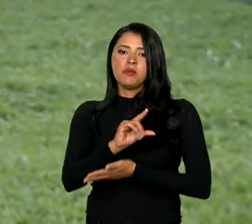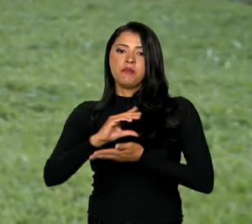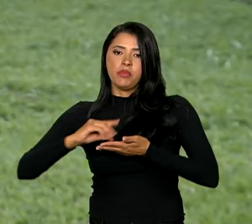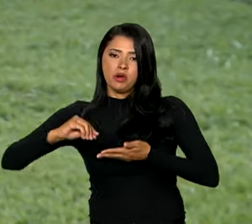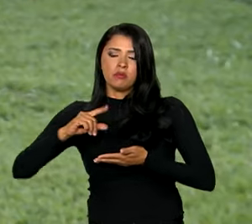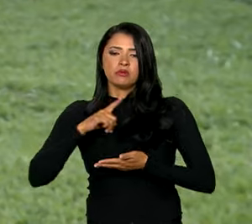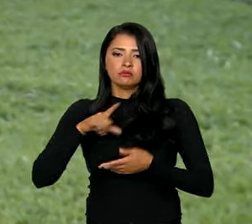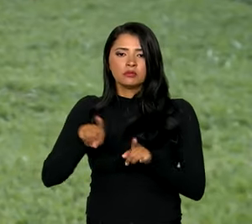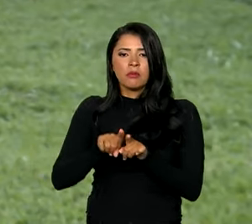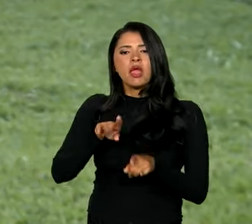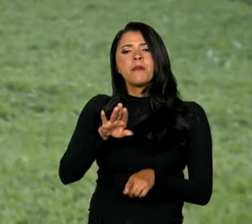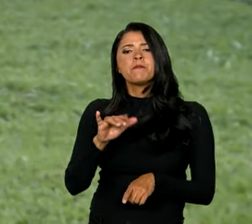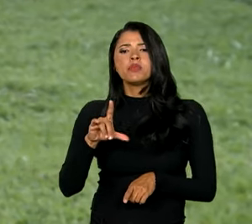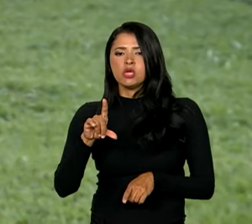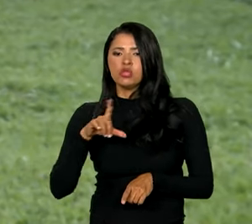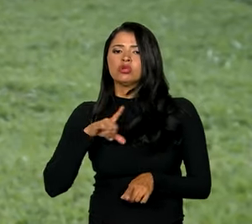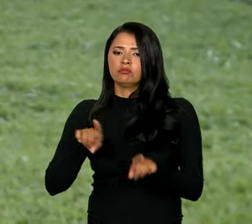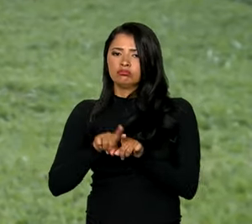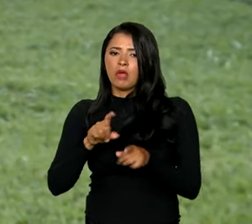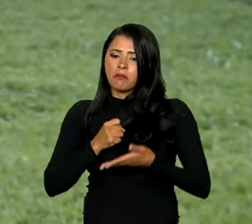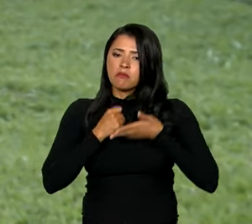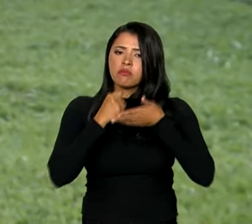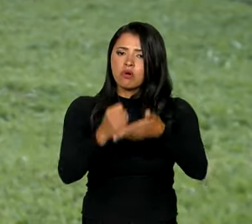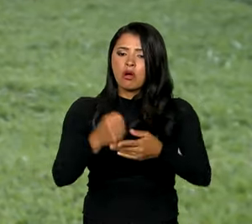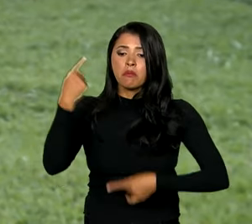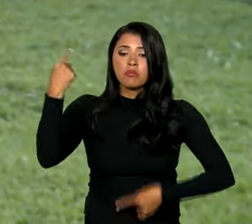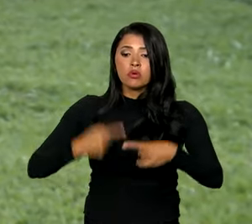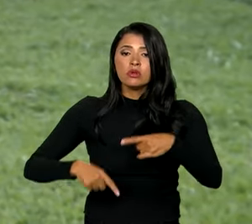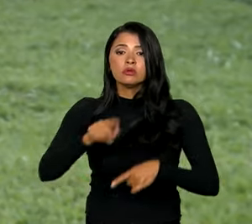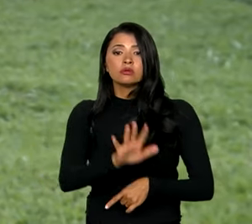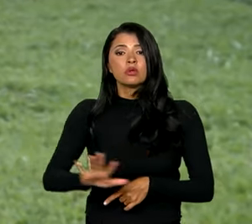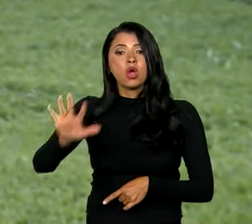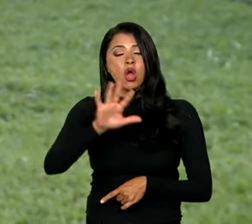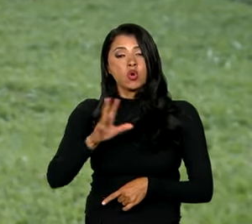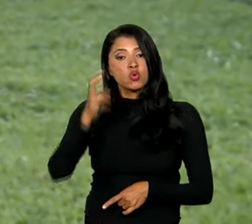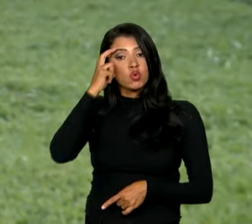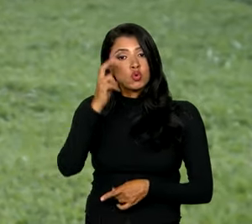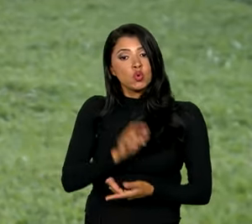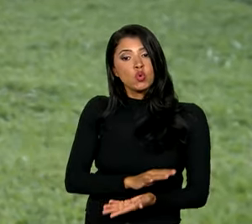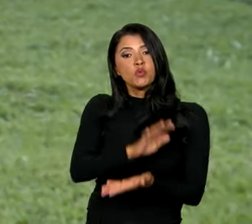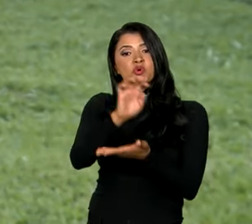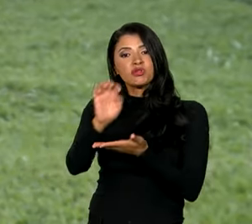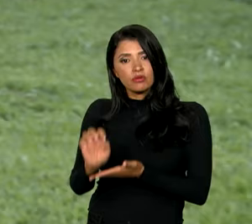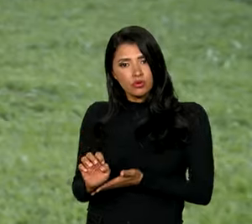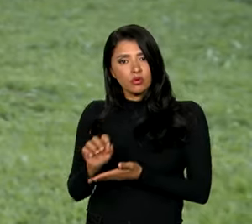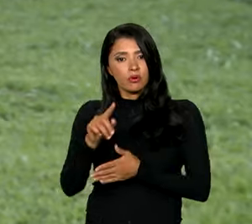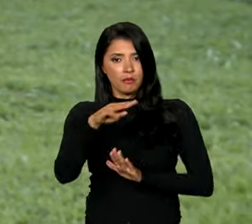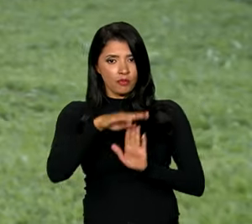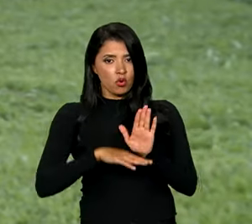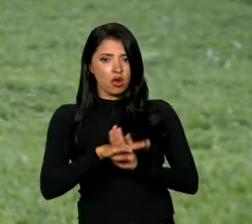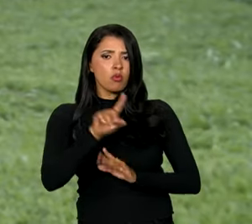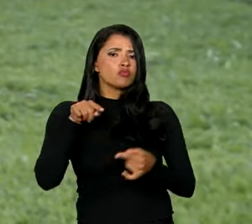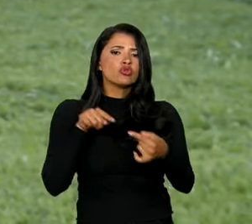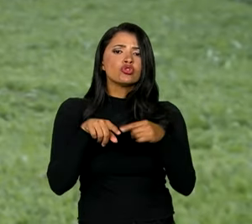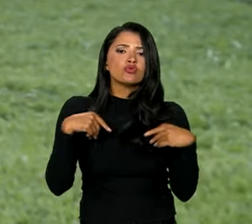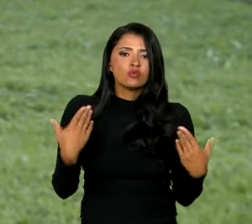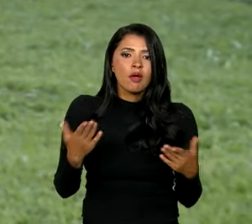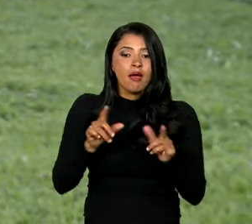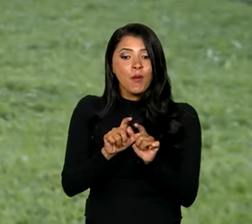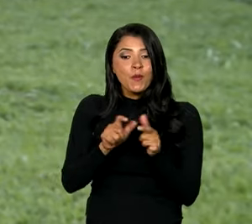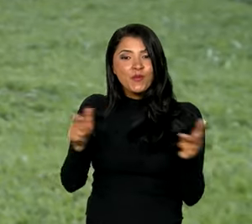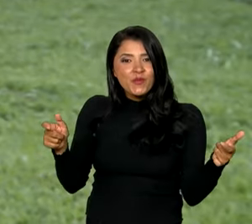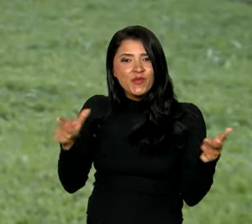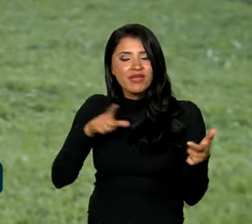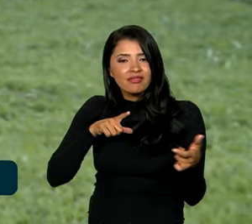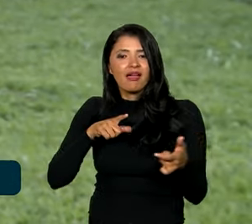se comprometeu a apoiar a Política Nacional de Cultura Exportadora. Esse programa tem como missão aumentar o número